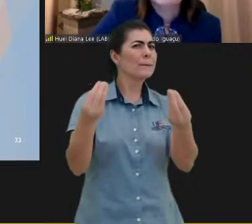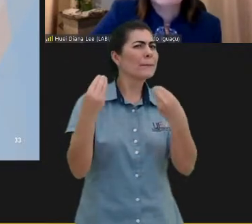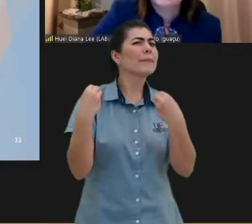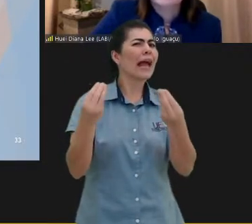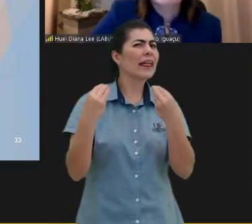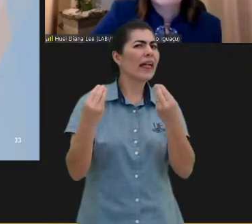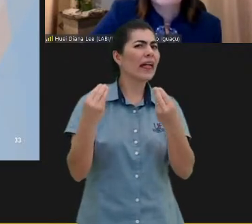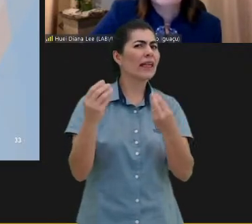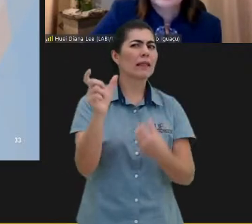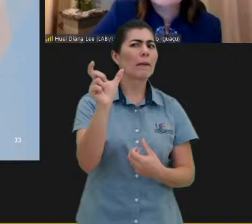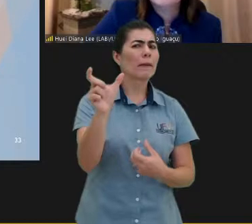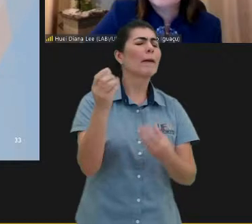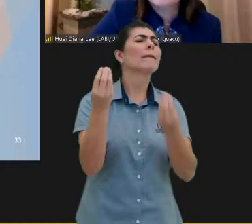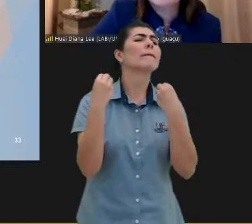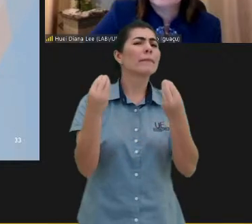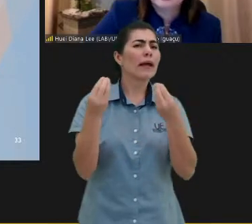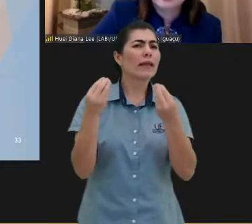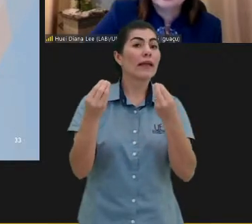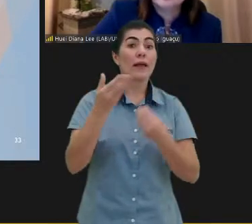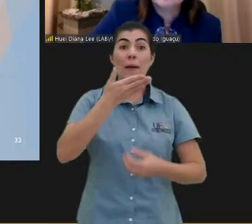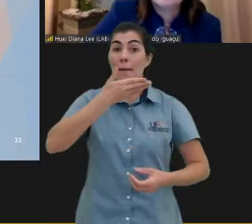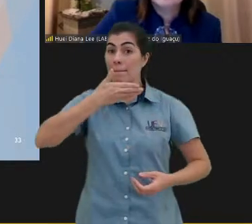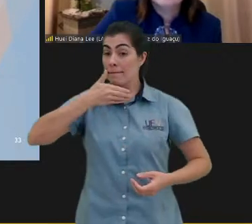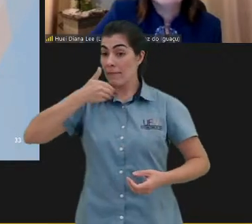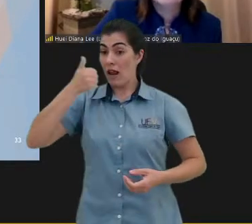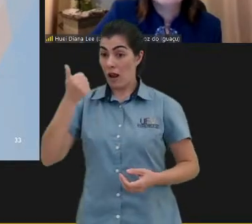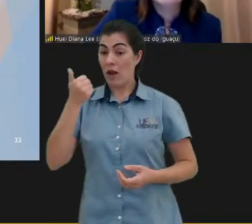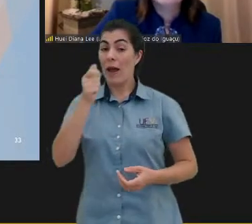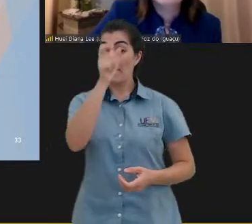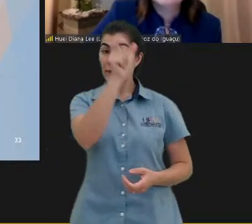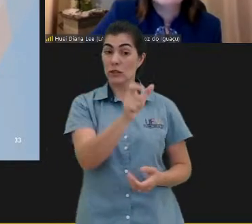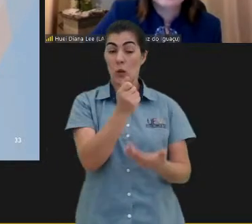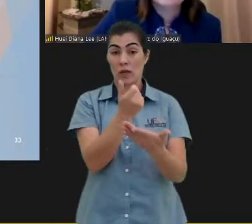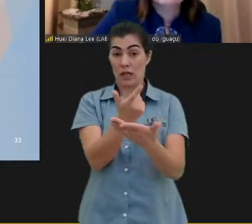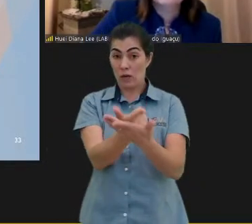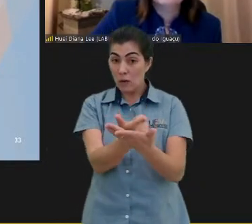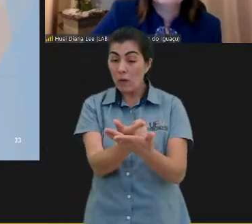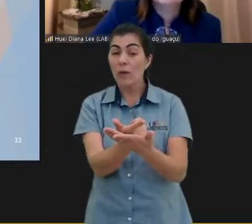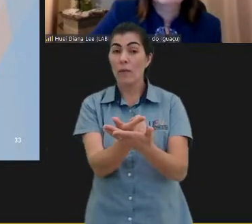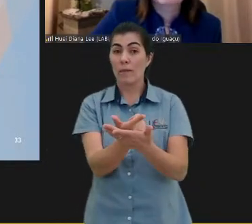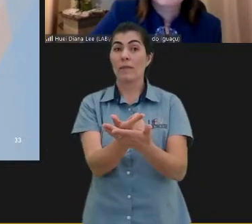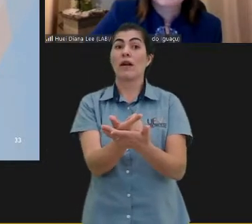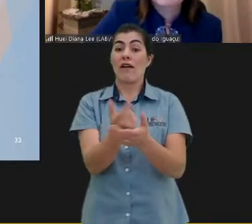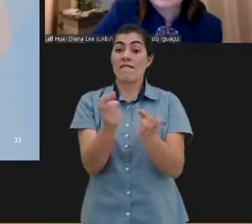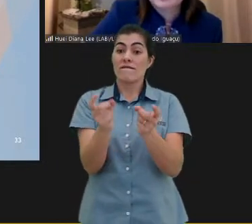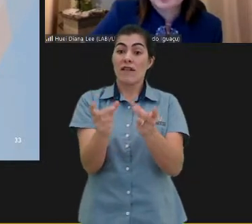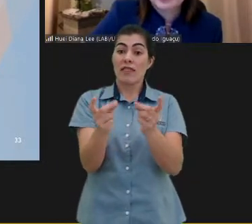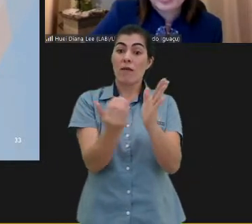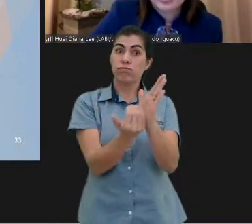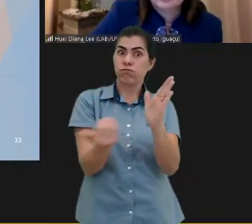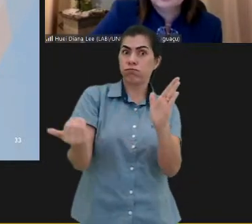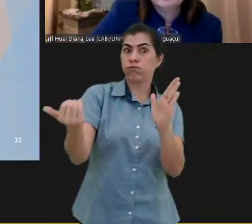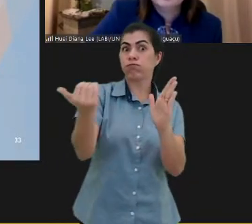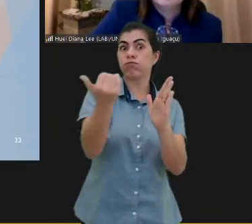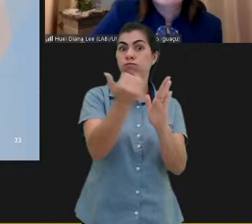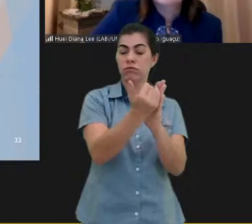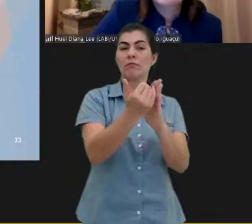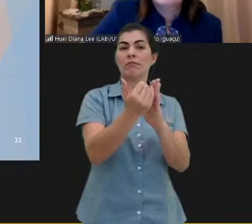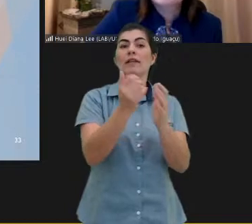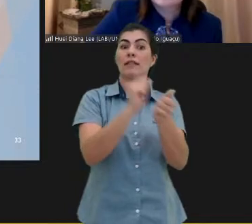Data? Melhorar a experiência do cliente, atingir mercados mais